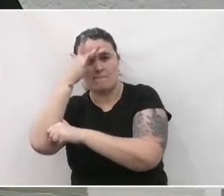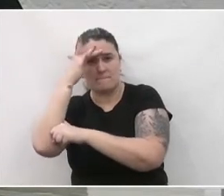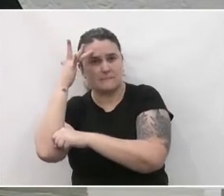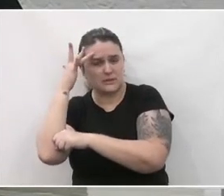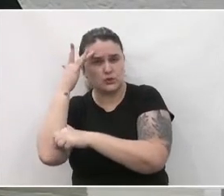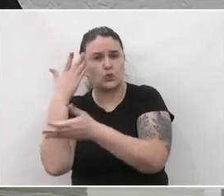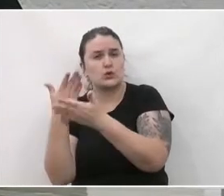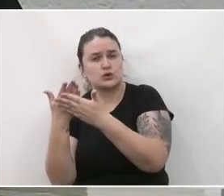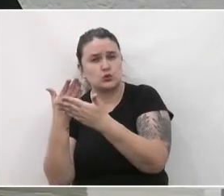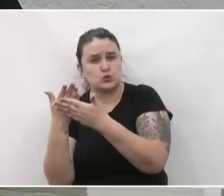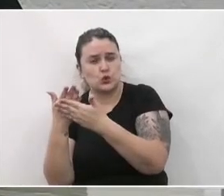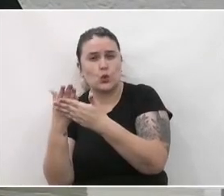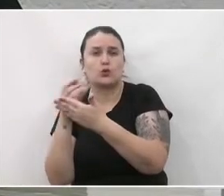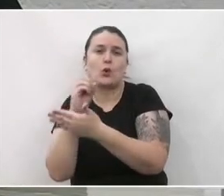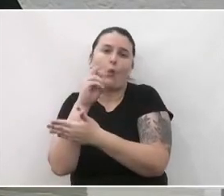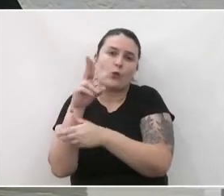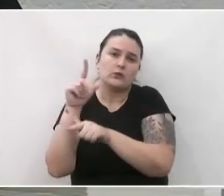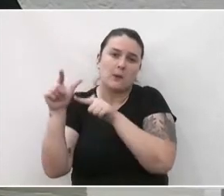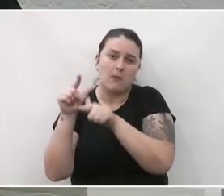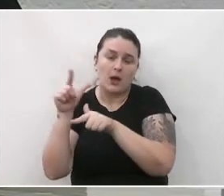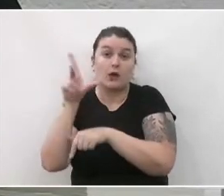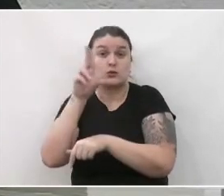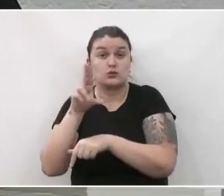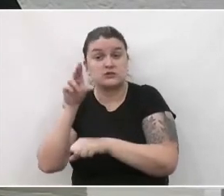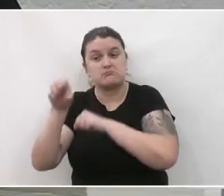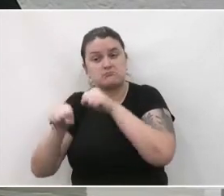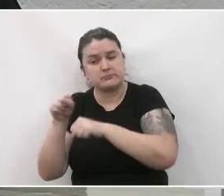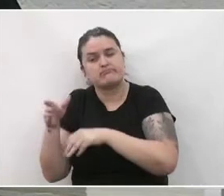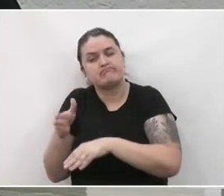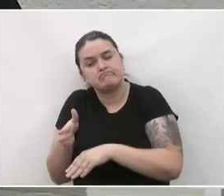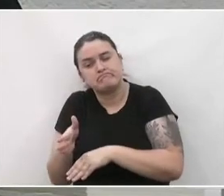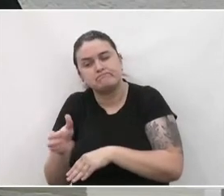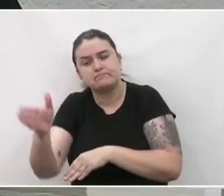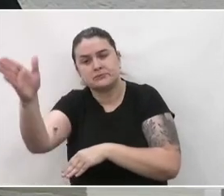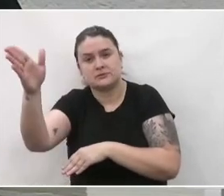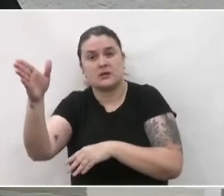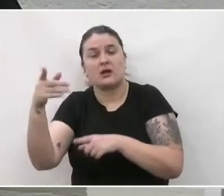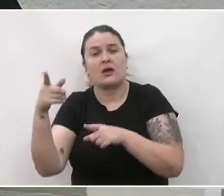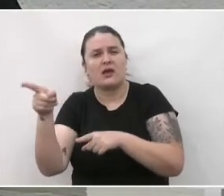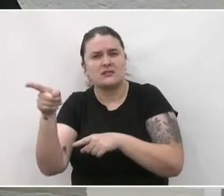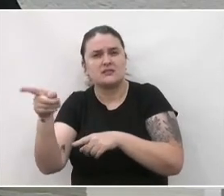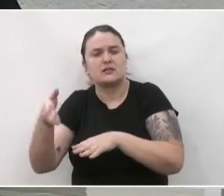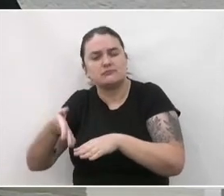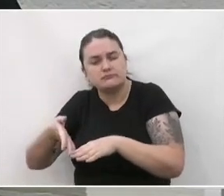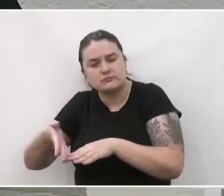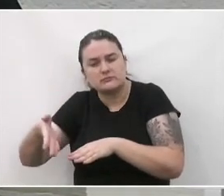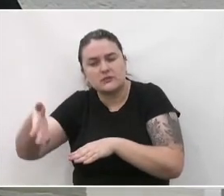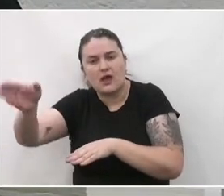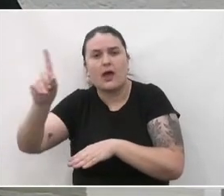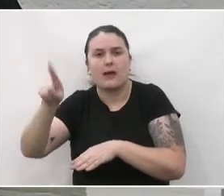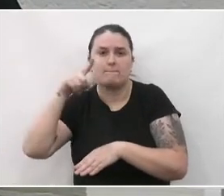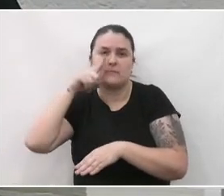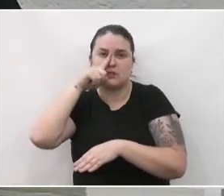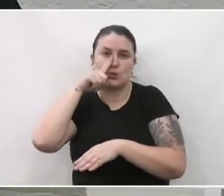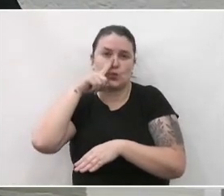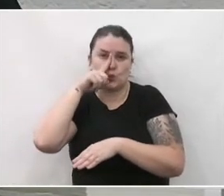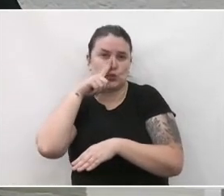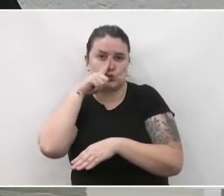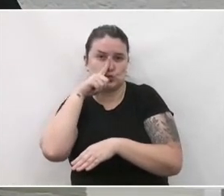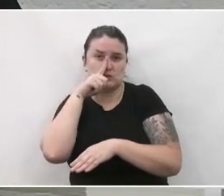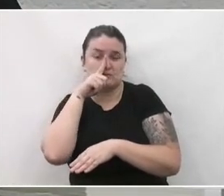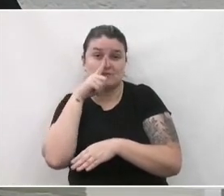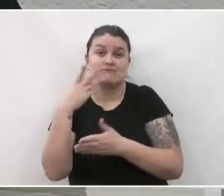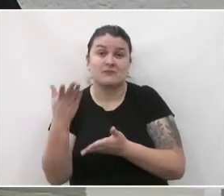acadêmicos e fazem uso de bicicletas para irem estudar. Atualmente, o trecho onde os ciclistas fazem uso é de estrada de